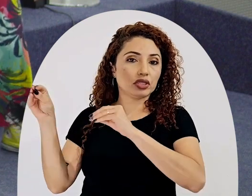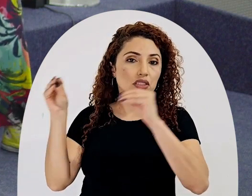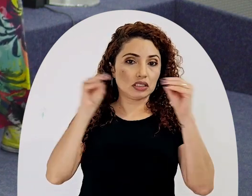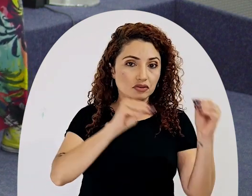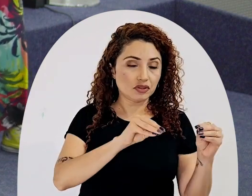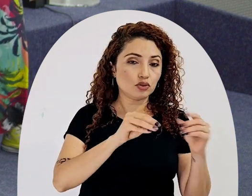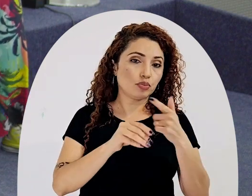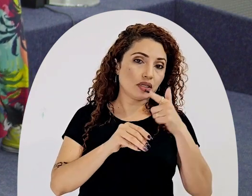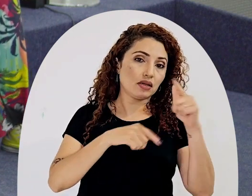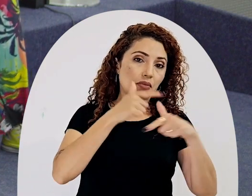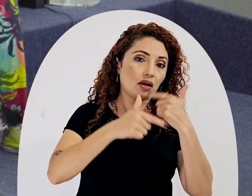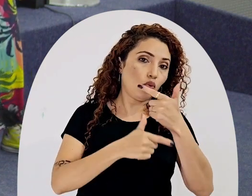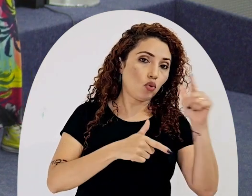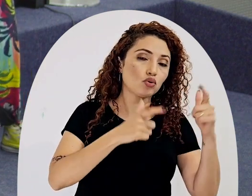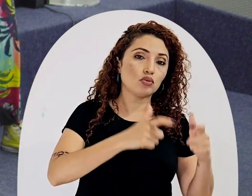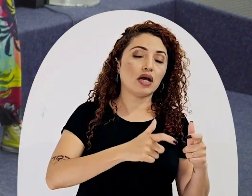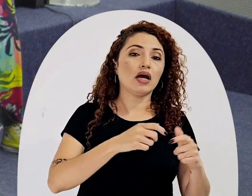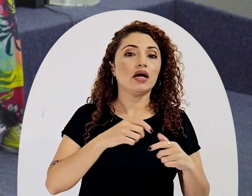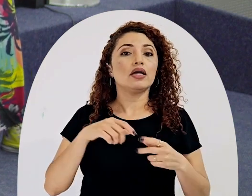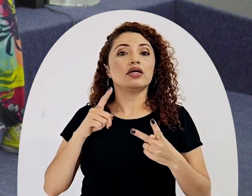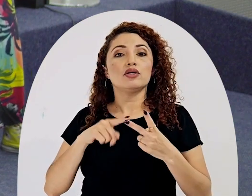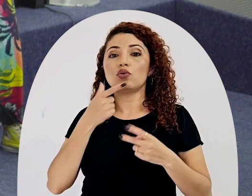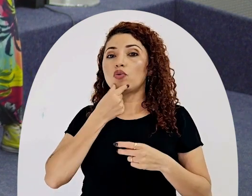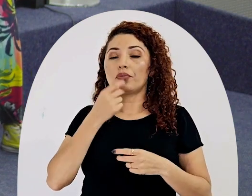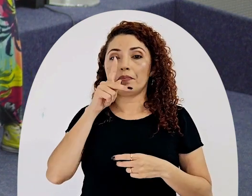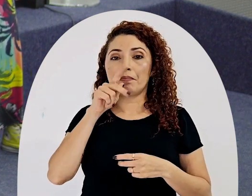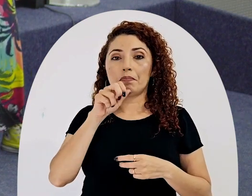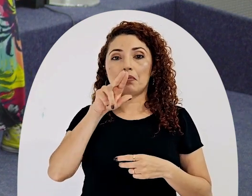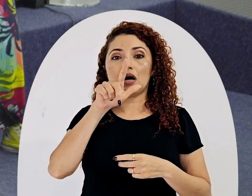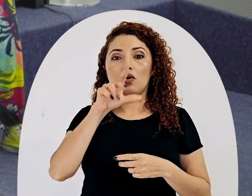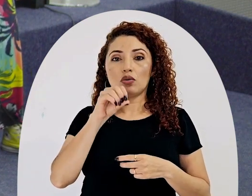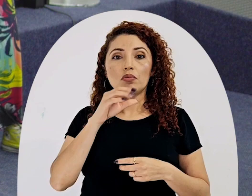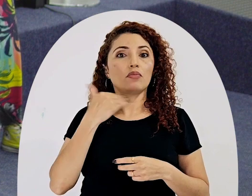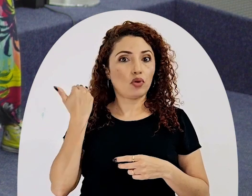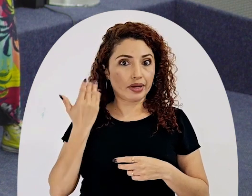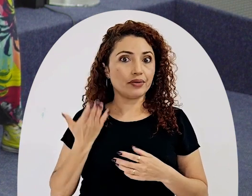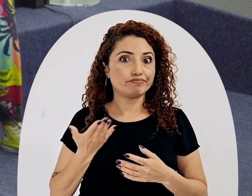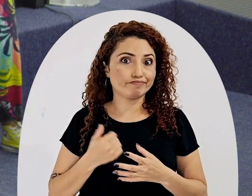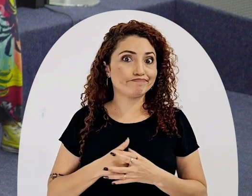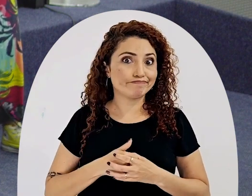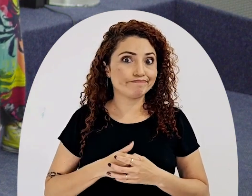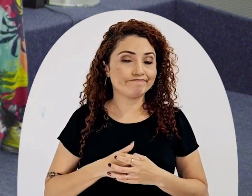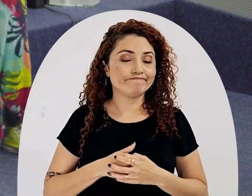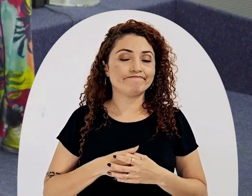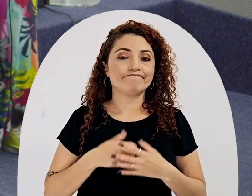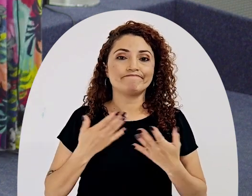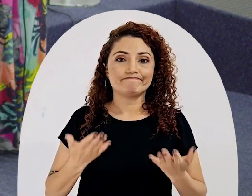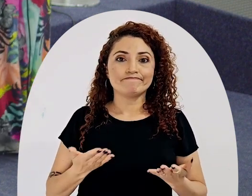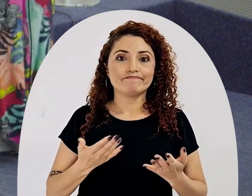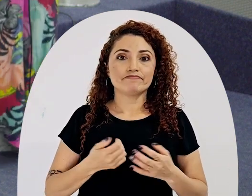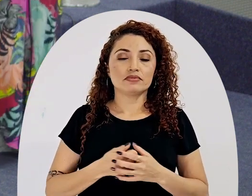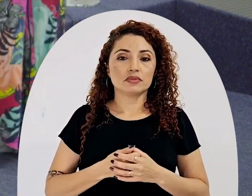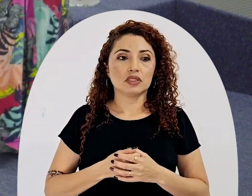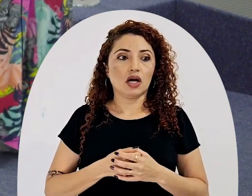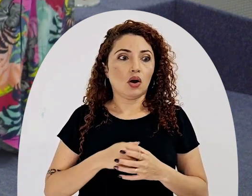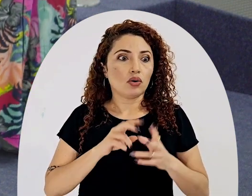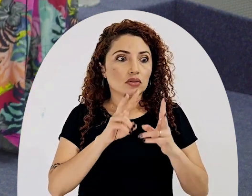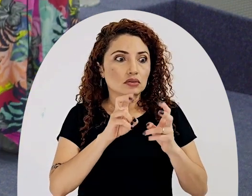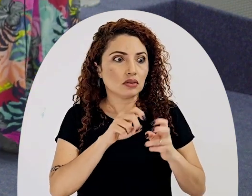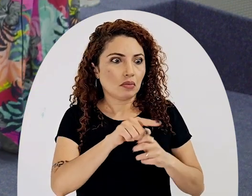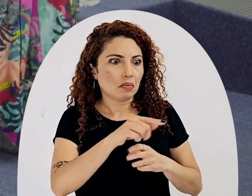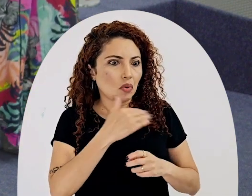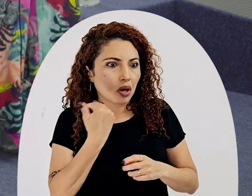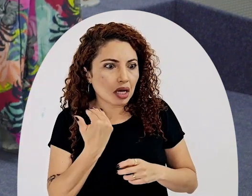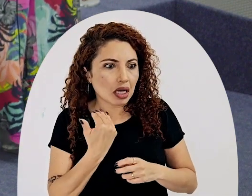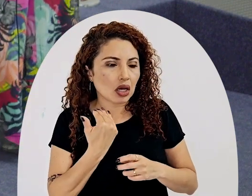Então, assim, quando você chega muito perto, eu comentei isso hoje na mesa do café. Quando esses dados eles chegam muito perto da gente fica assustado. Eu comentei com a Glaucia,